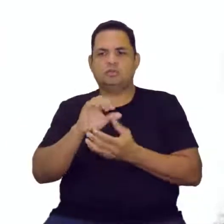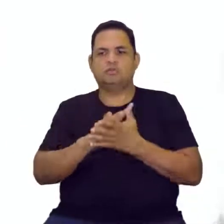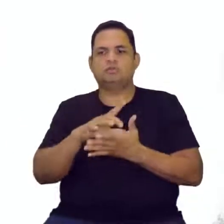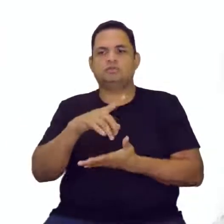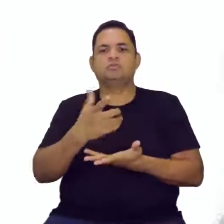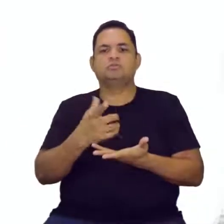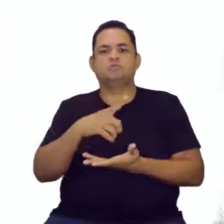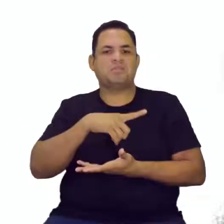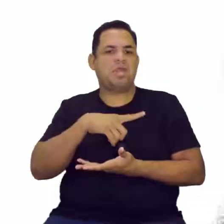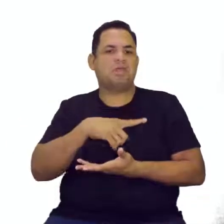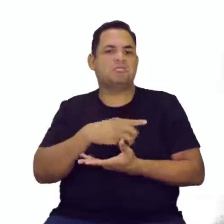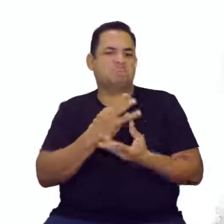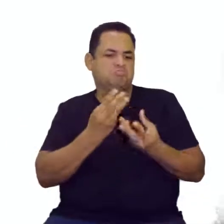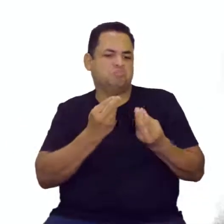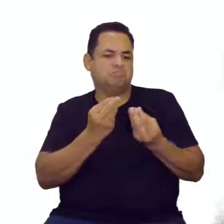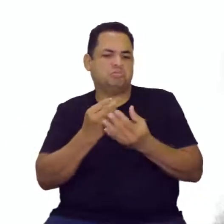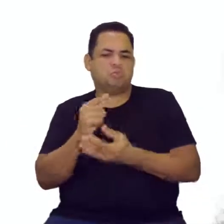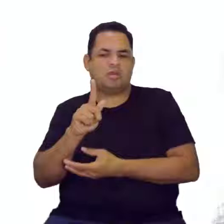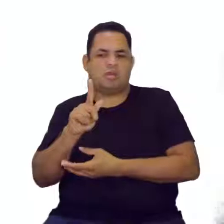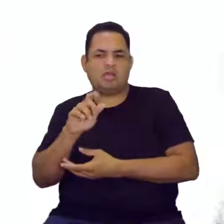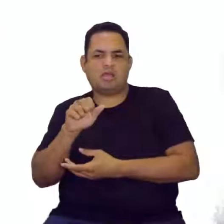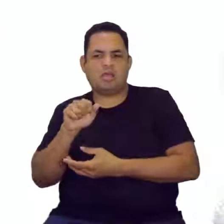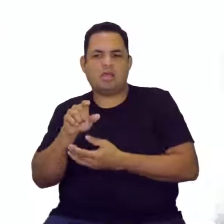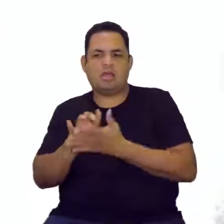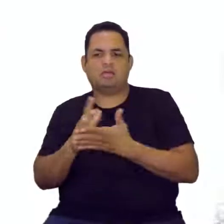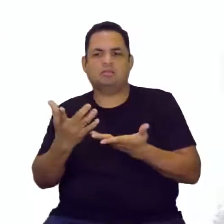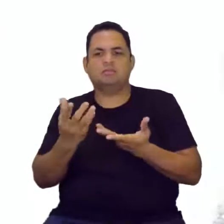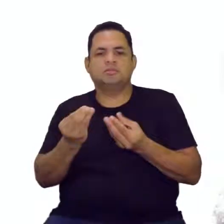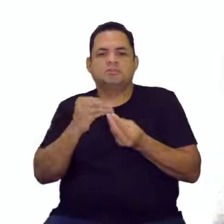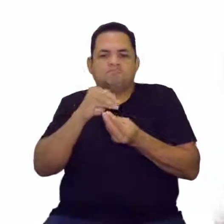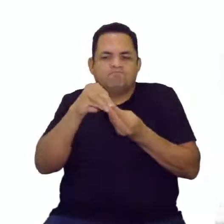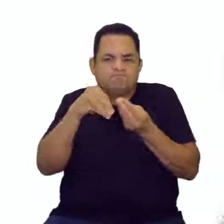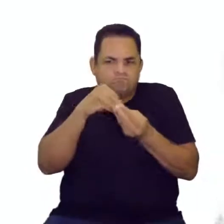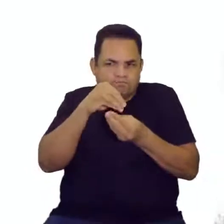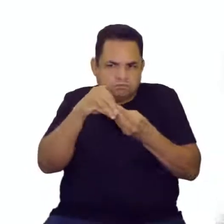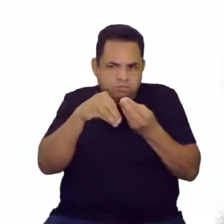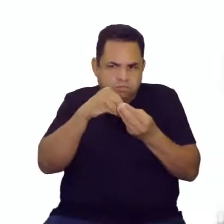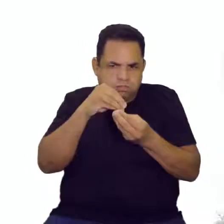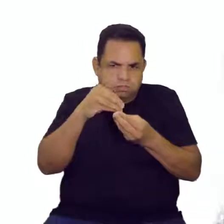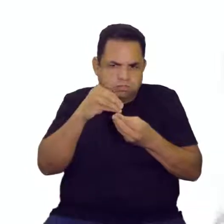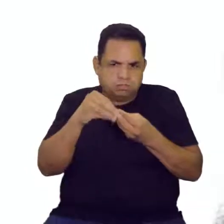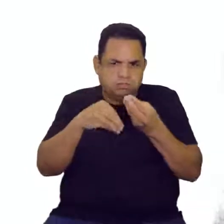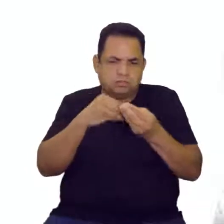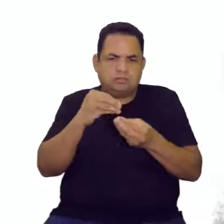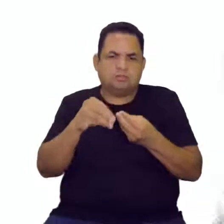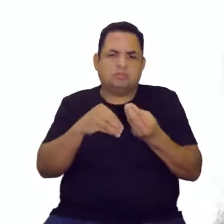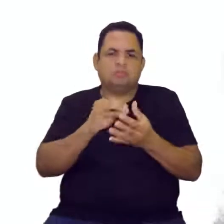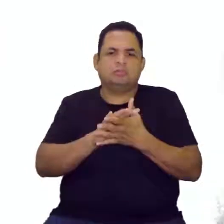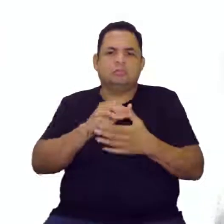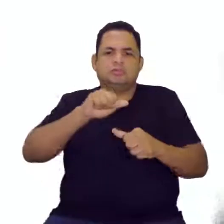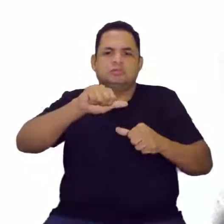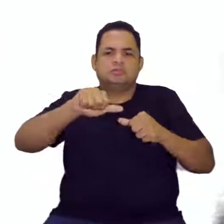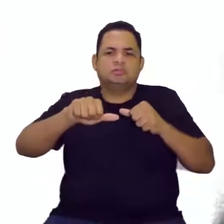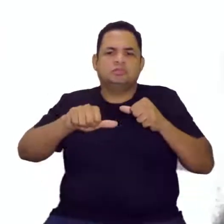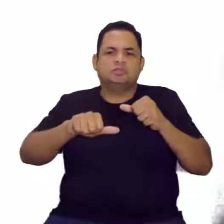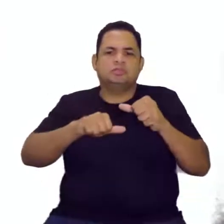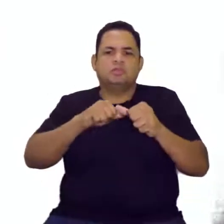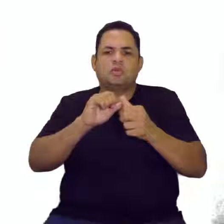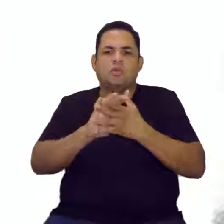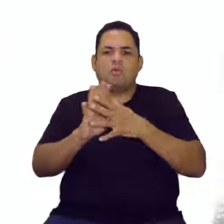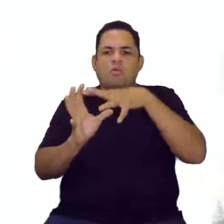nesse tipo de gás, que devido à sua alta concentração, acabam criando uma